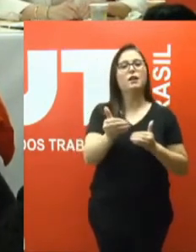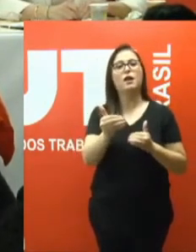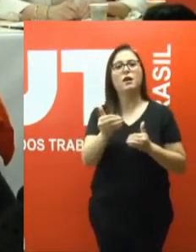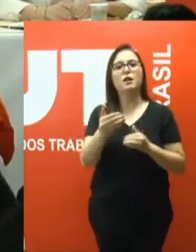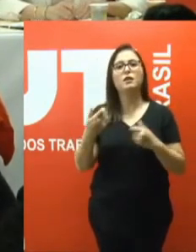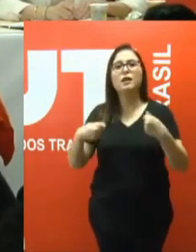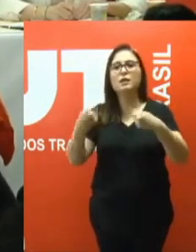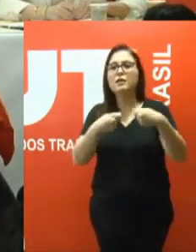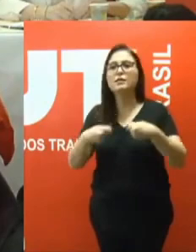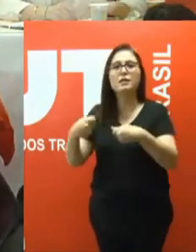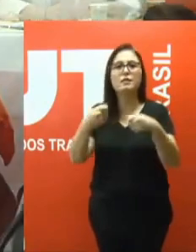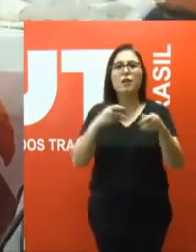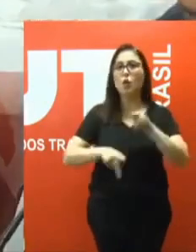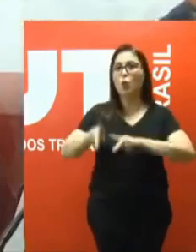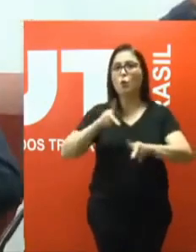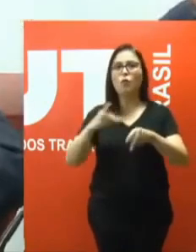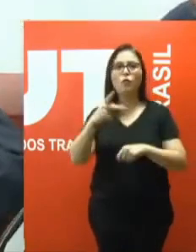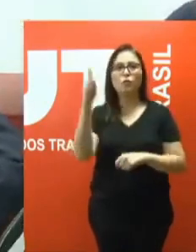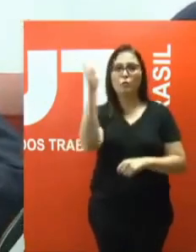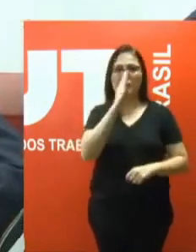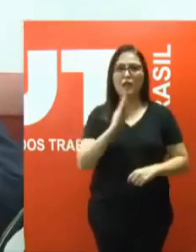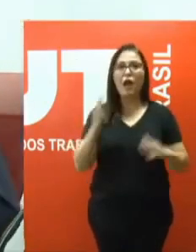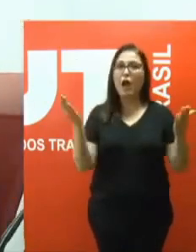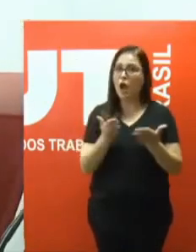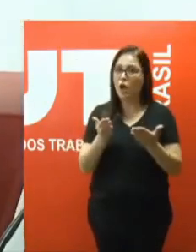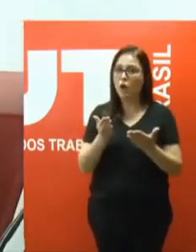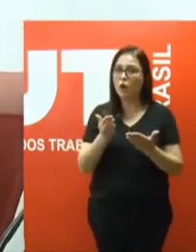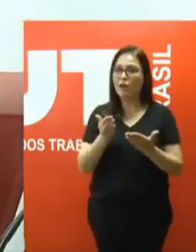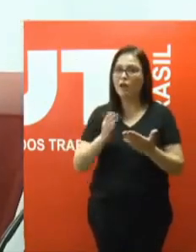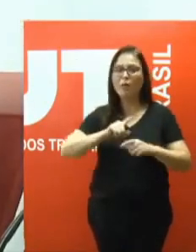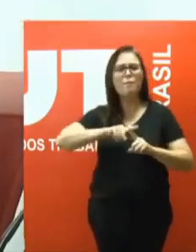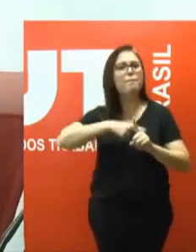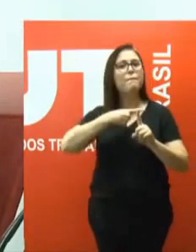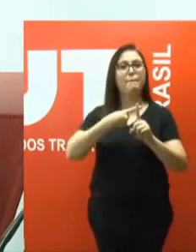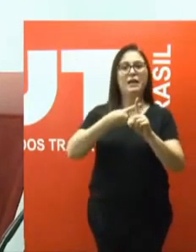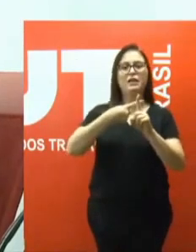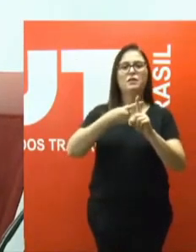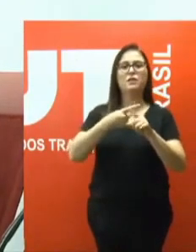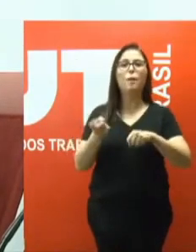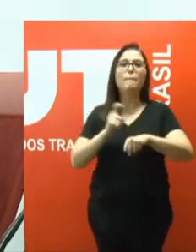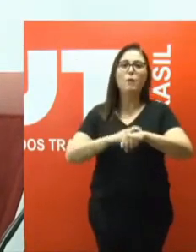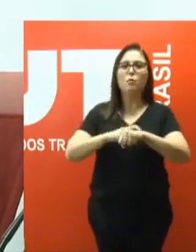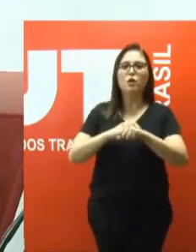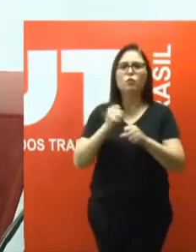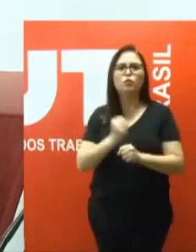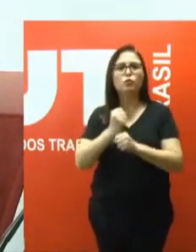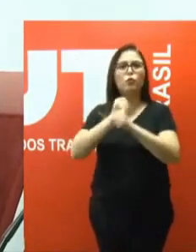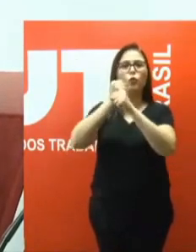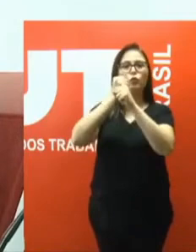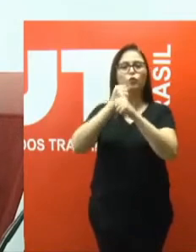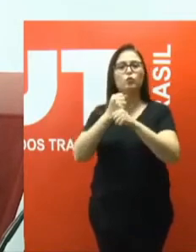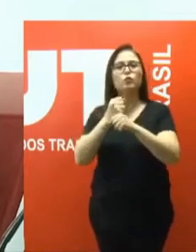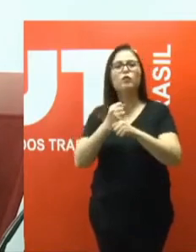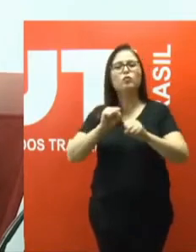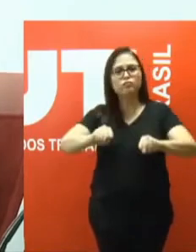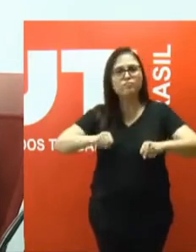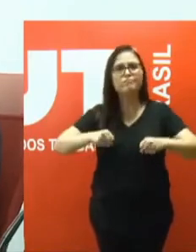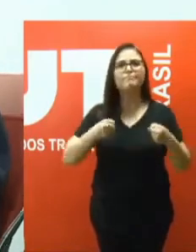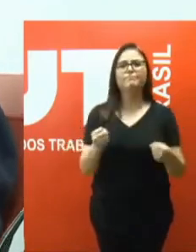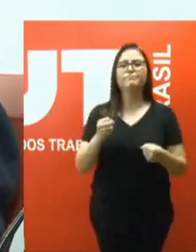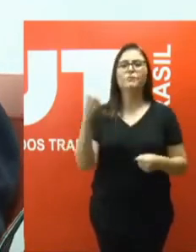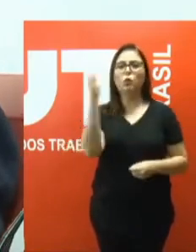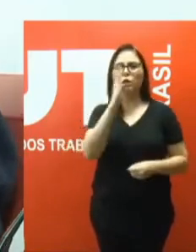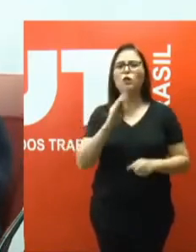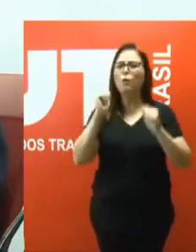povo brasileiro, agora nós estamos falando de um momento de reconstrução do Brasil. E você pode contar